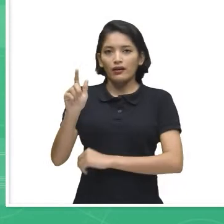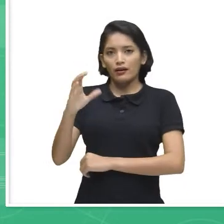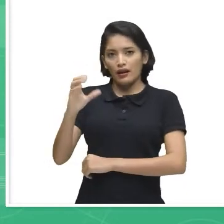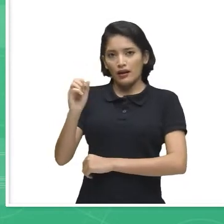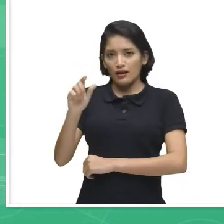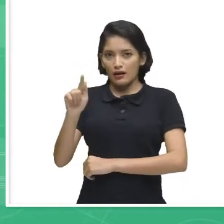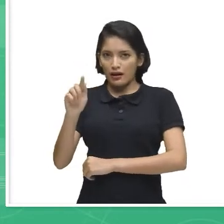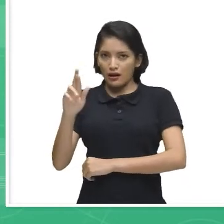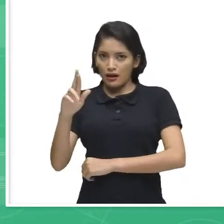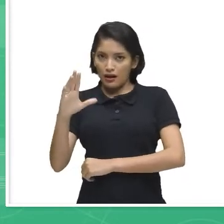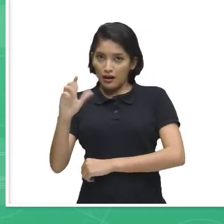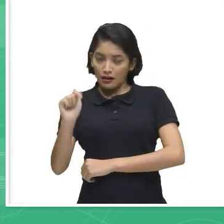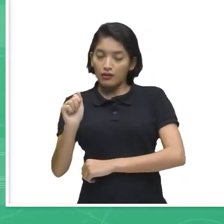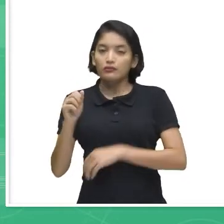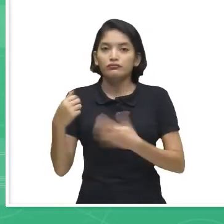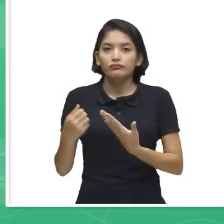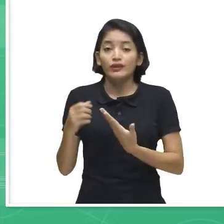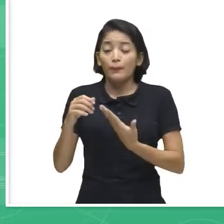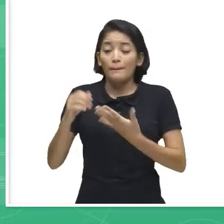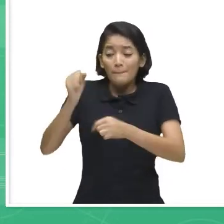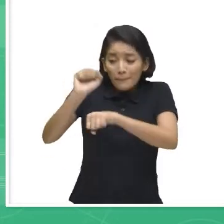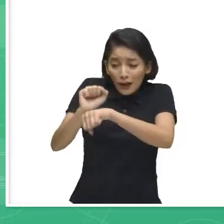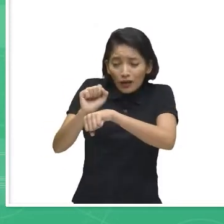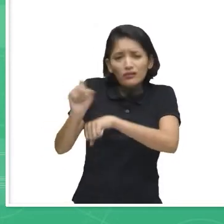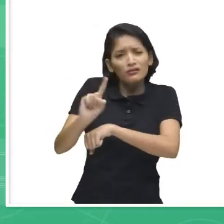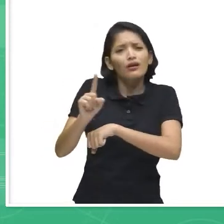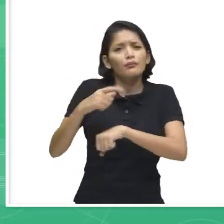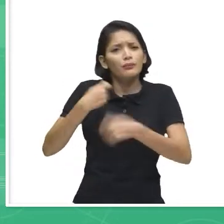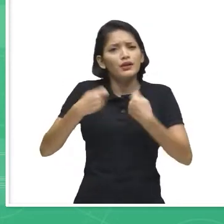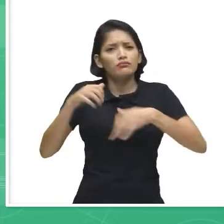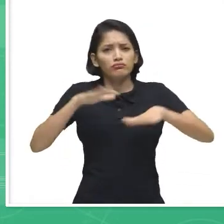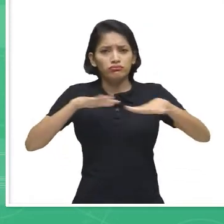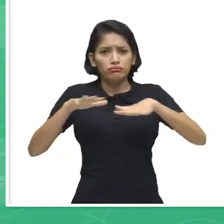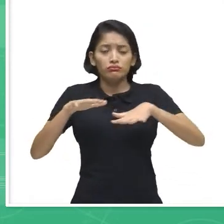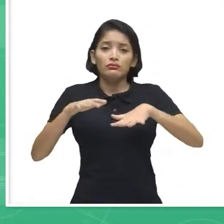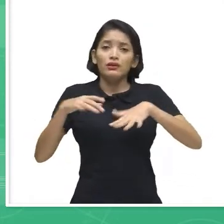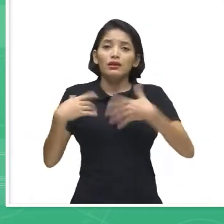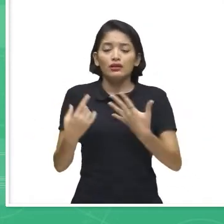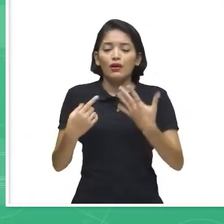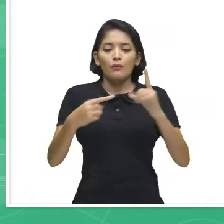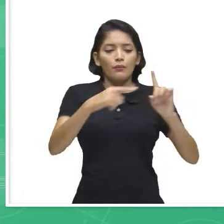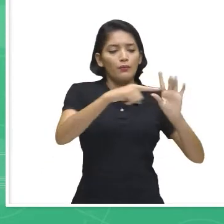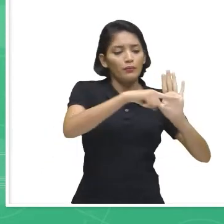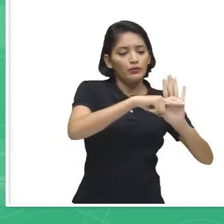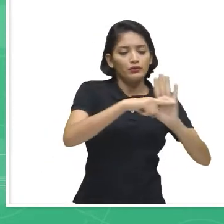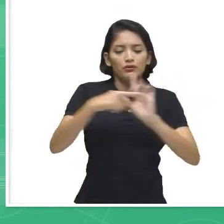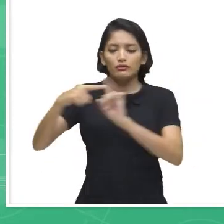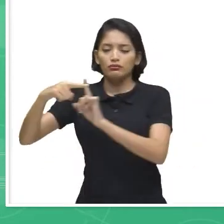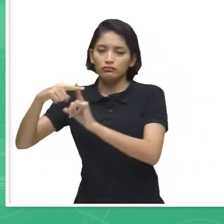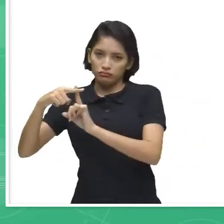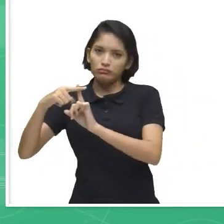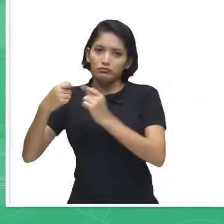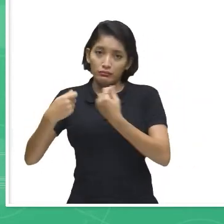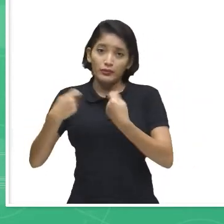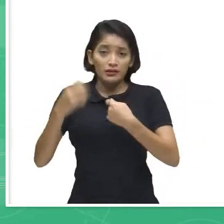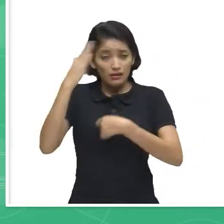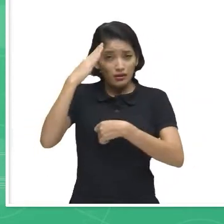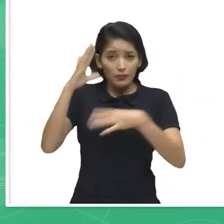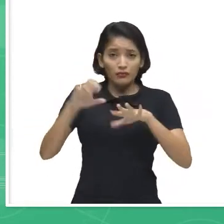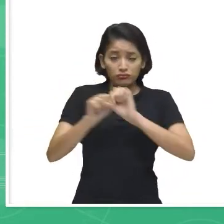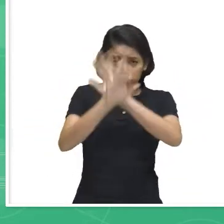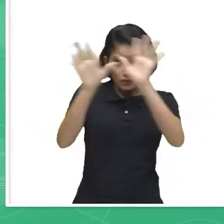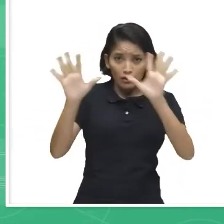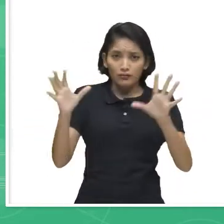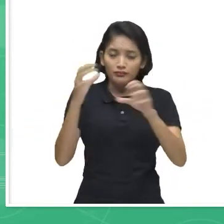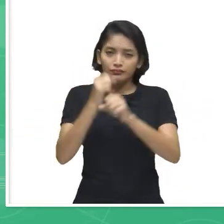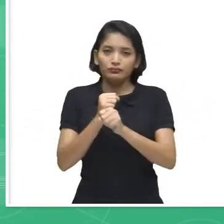na equação a carga não está em módulo, então eu vou ter que considerar o sinal da carga elétrica para a nossa continha, beleza? Então são essas